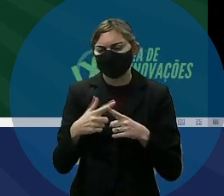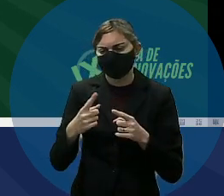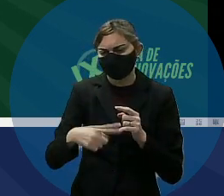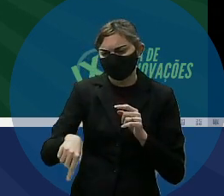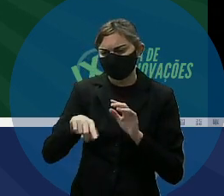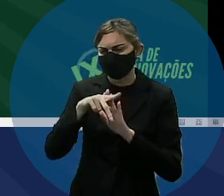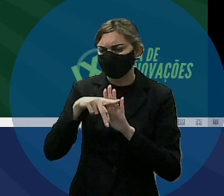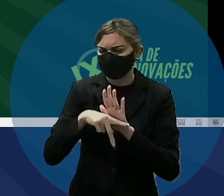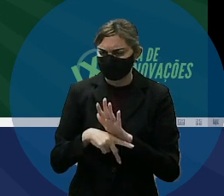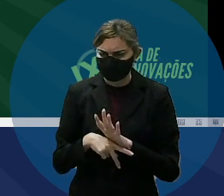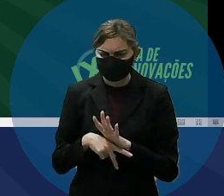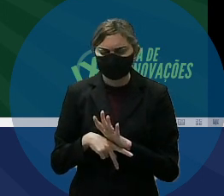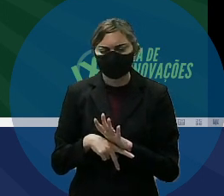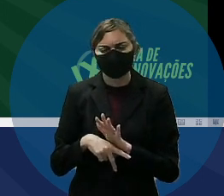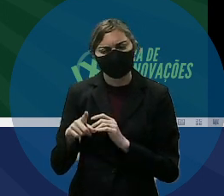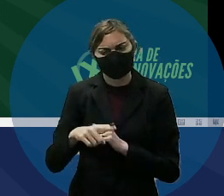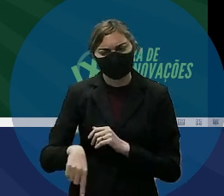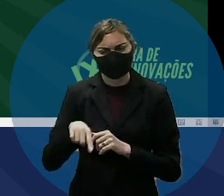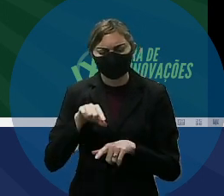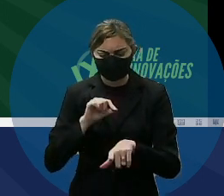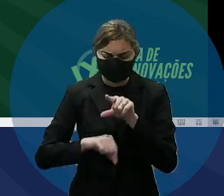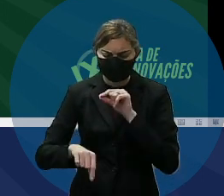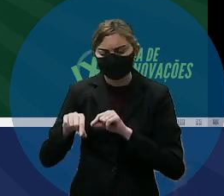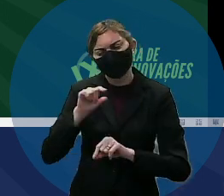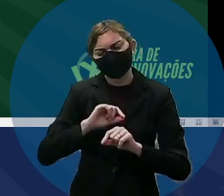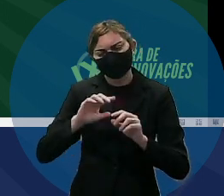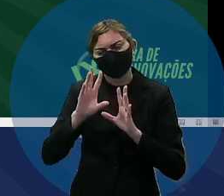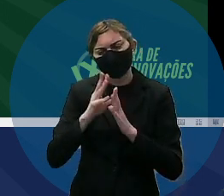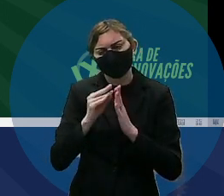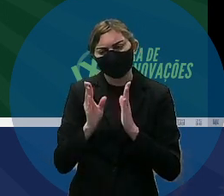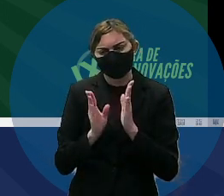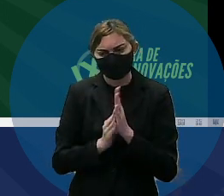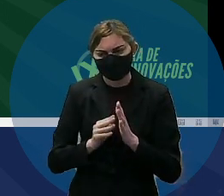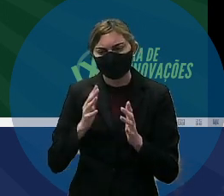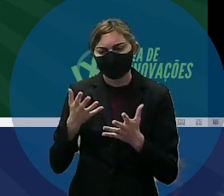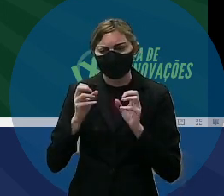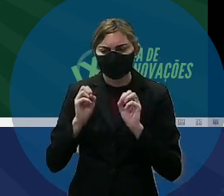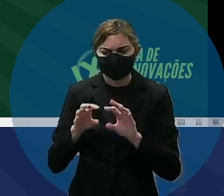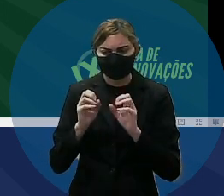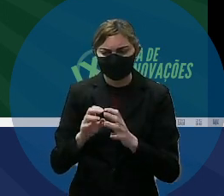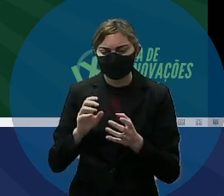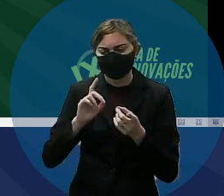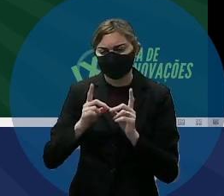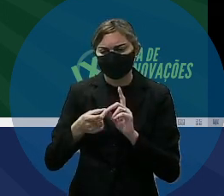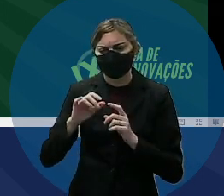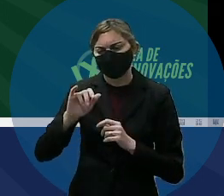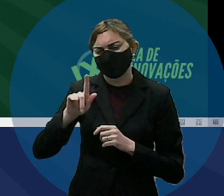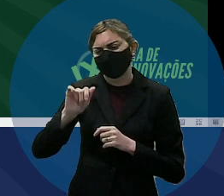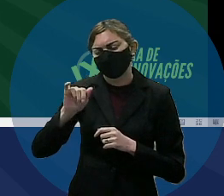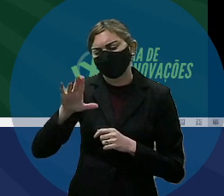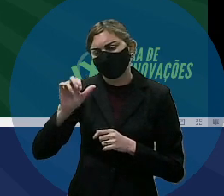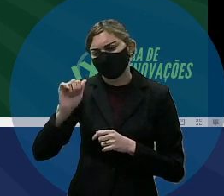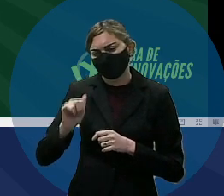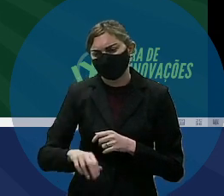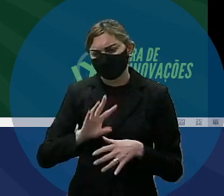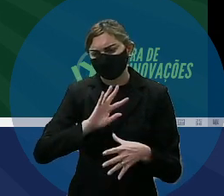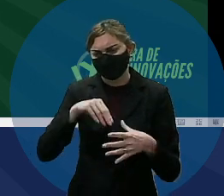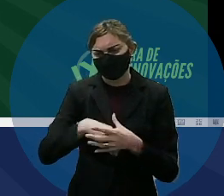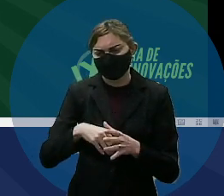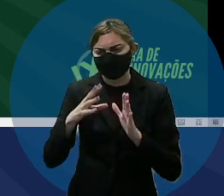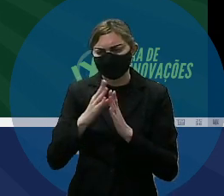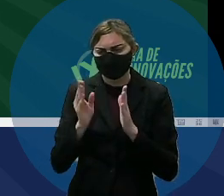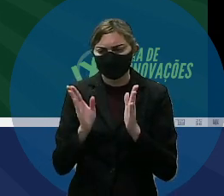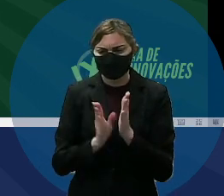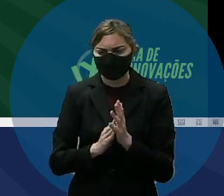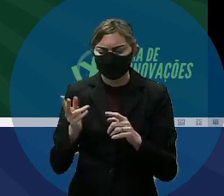projeto, a gente seleciona os conteúdos que a gente quer trabalhar nessa gincana. Então, dentro desses conteúdos, os alunos vão buscar